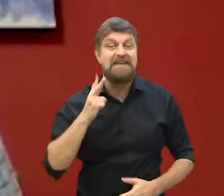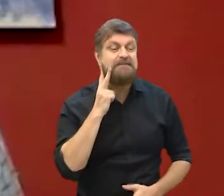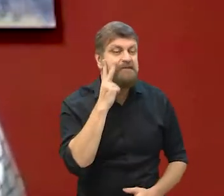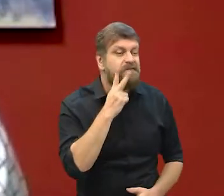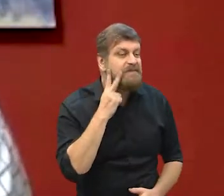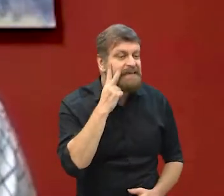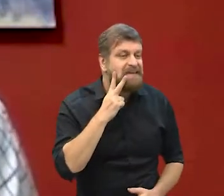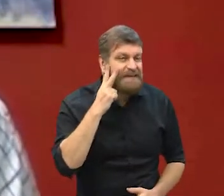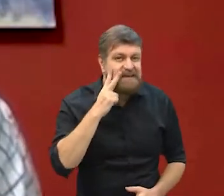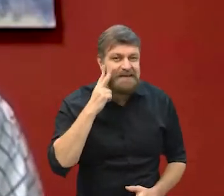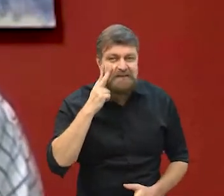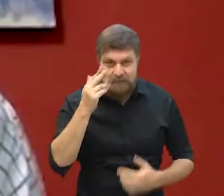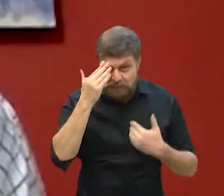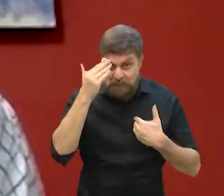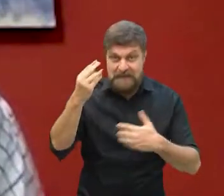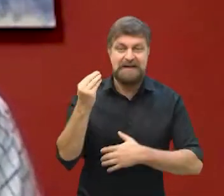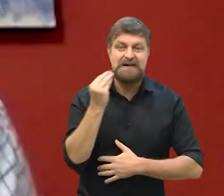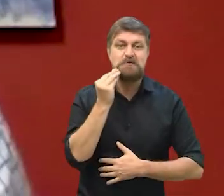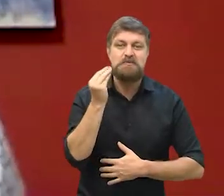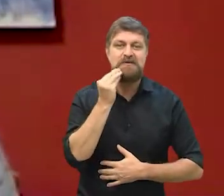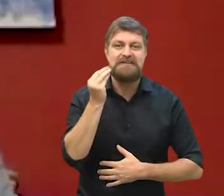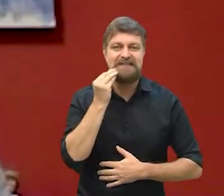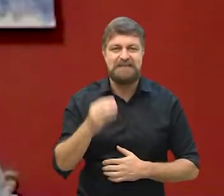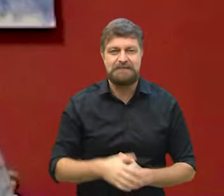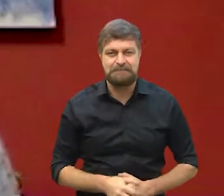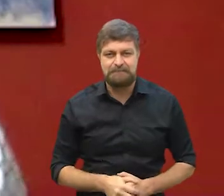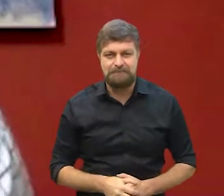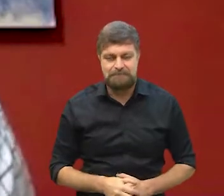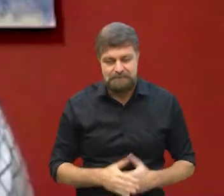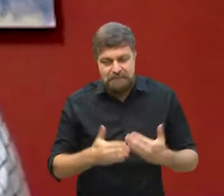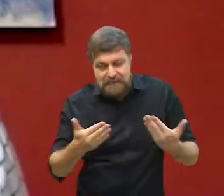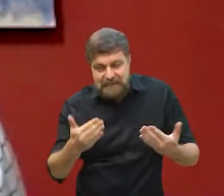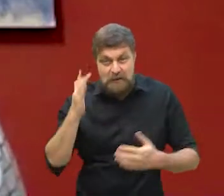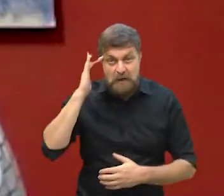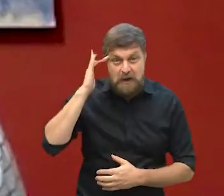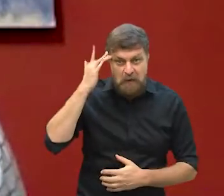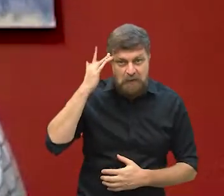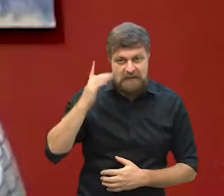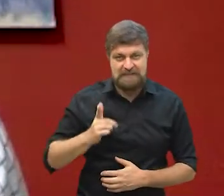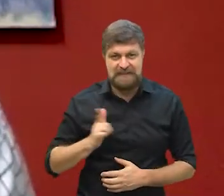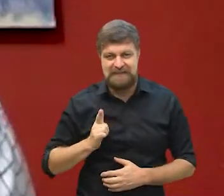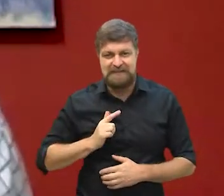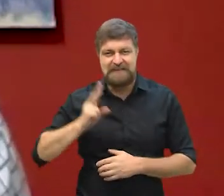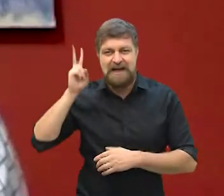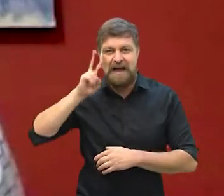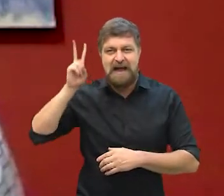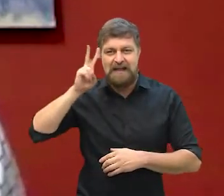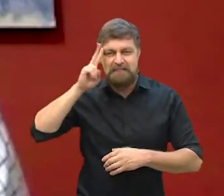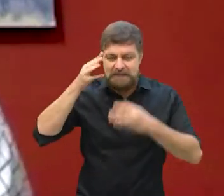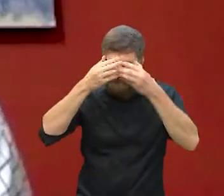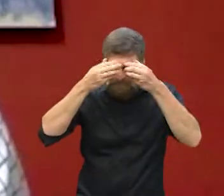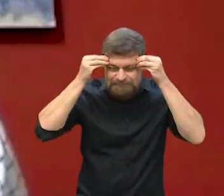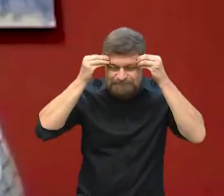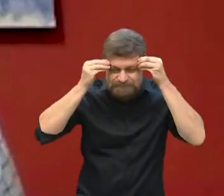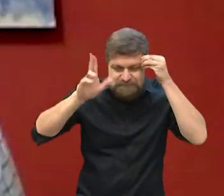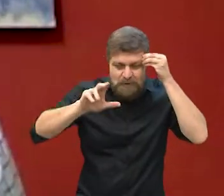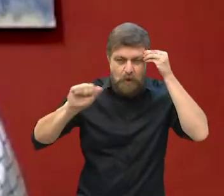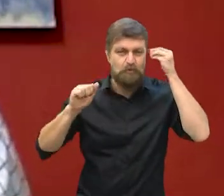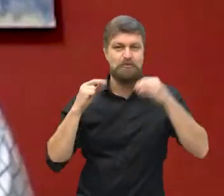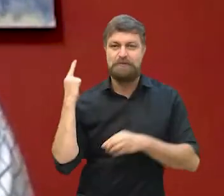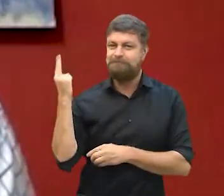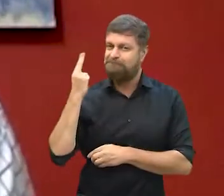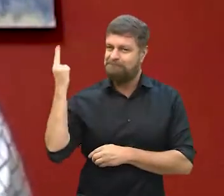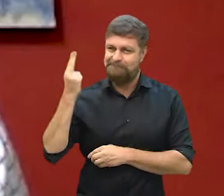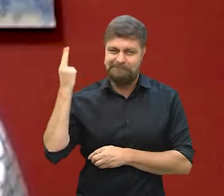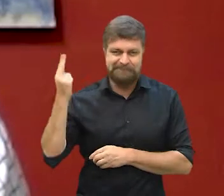Então, muito obrigado pela oportunidade mesmo. Mirna, eu acho que algumas memórias não se apagam e não devem nunca